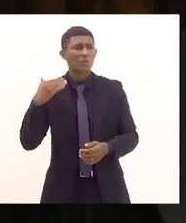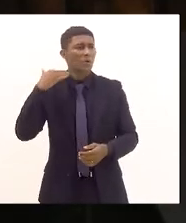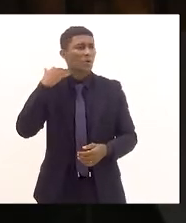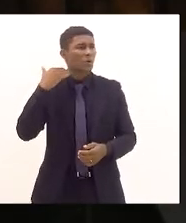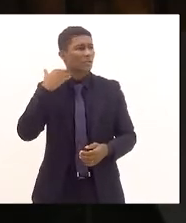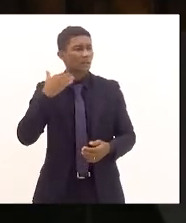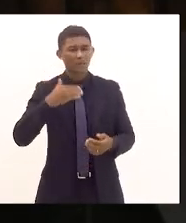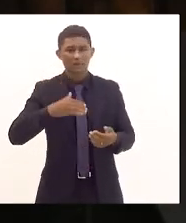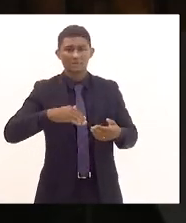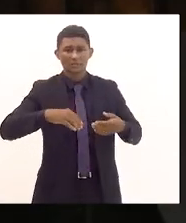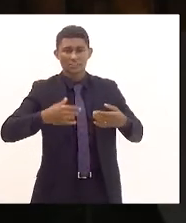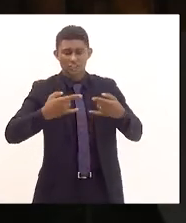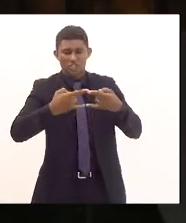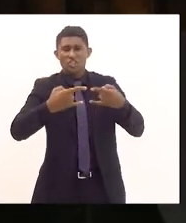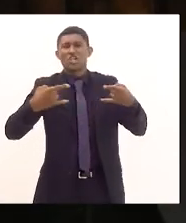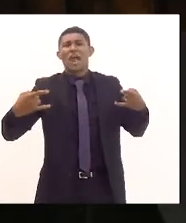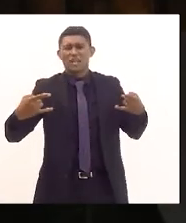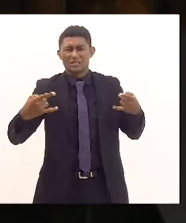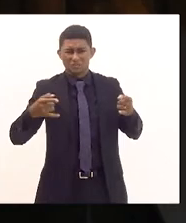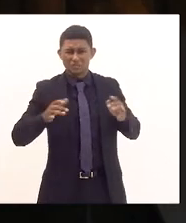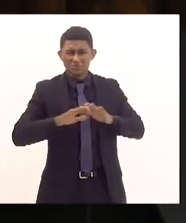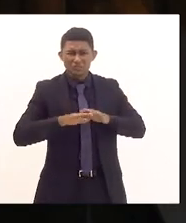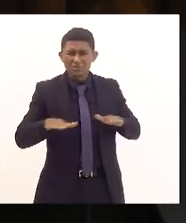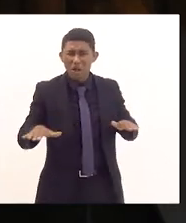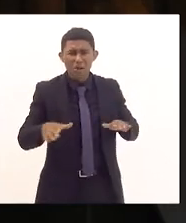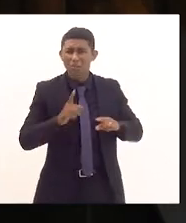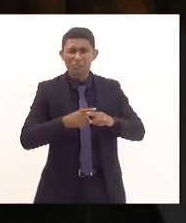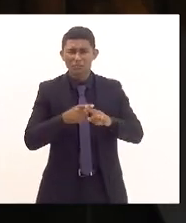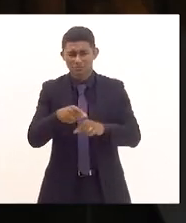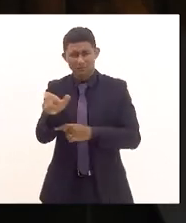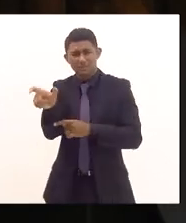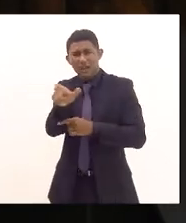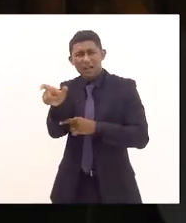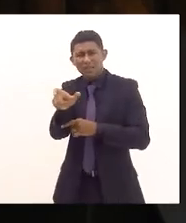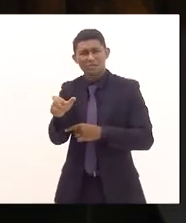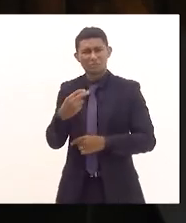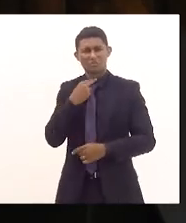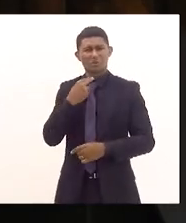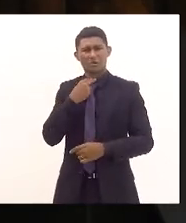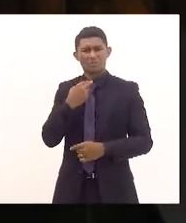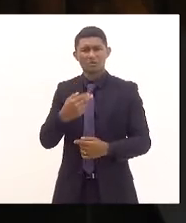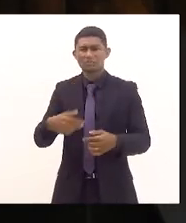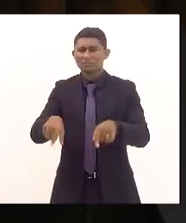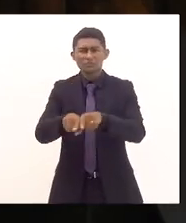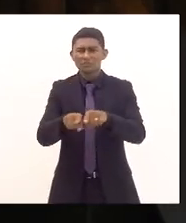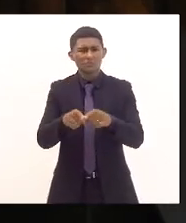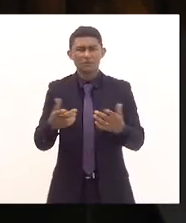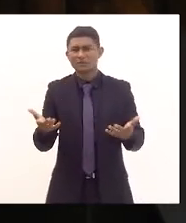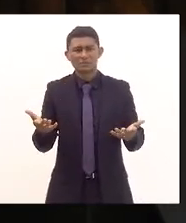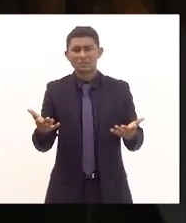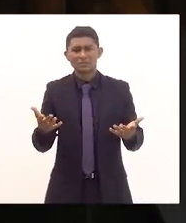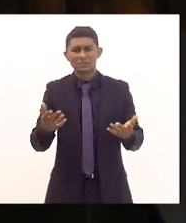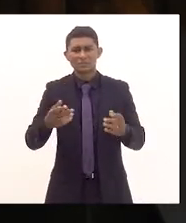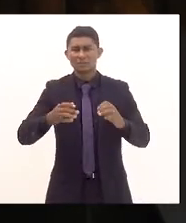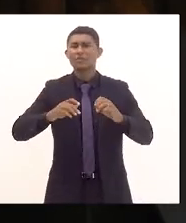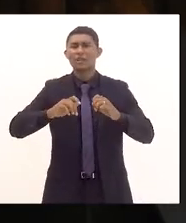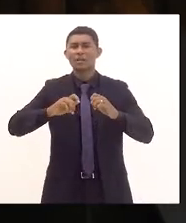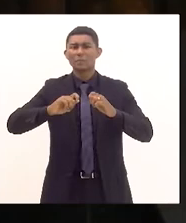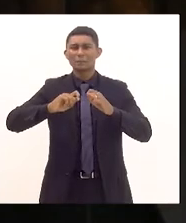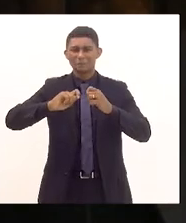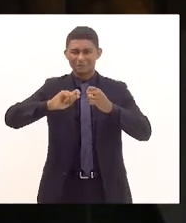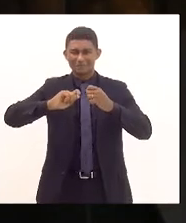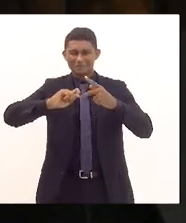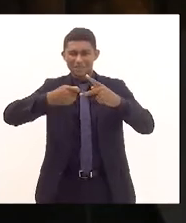cheque porque o tipo de conta no permite o cartão de crédito não permite nem de débito o permitiu pics